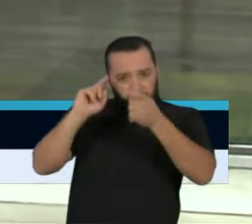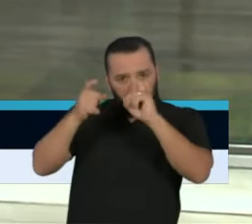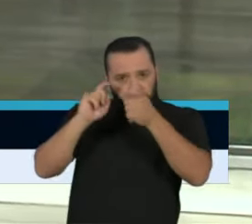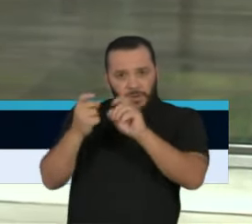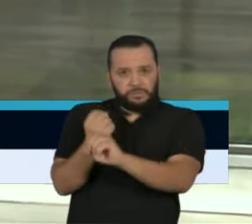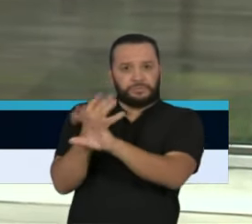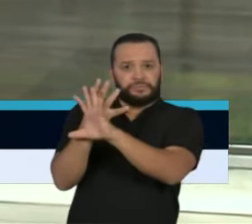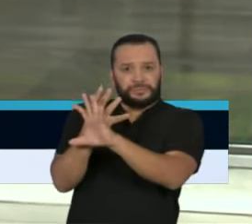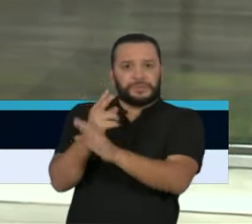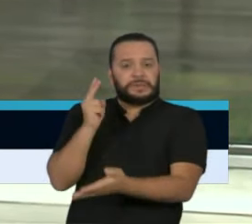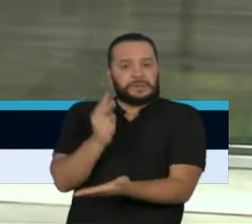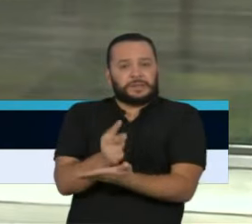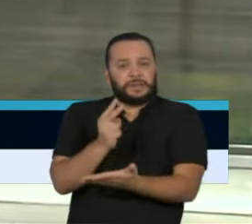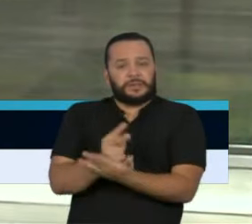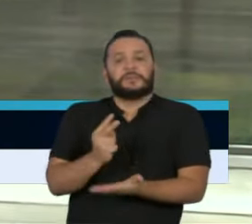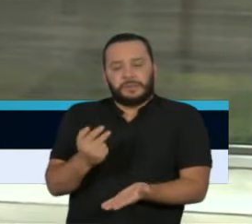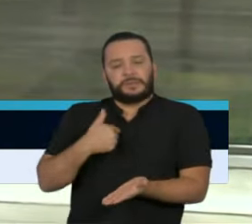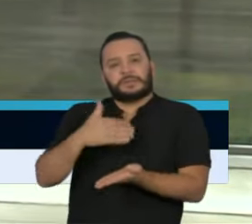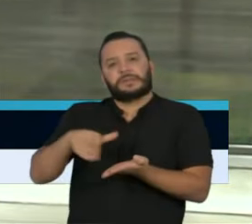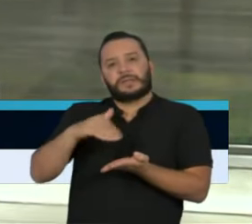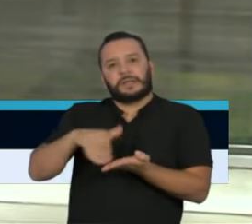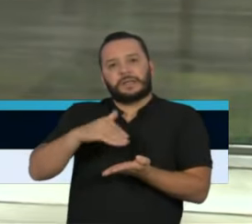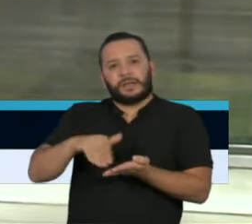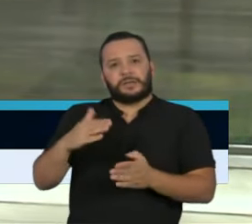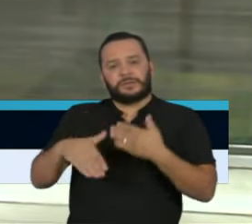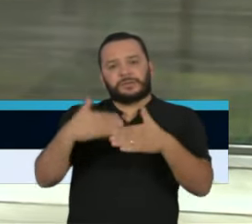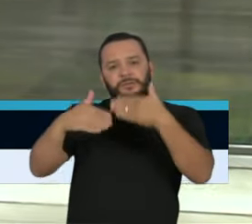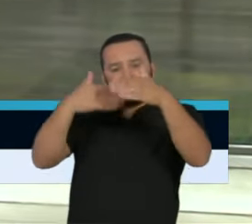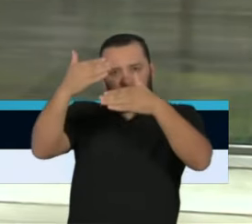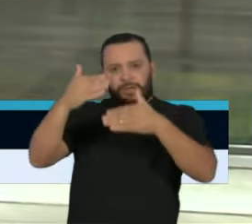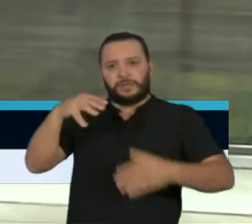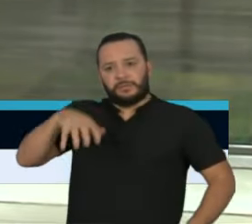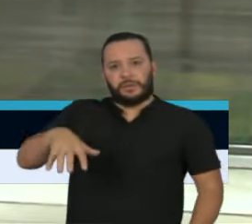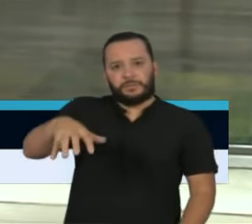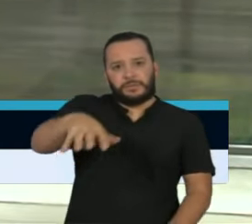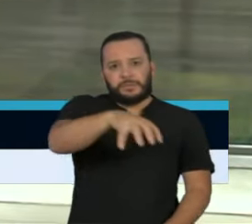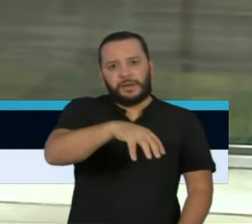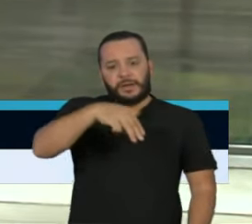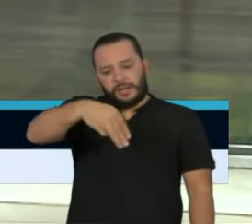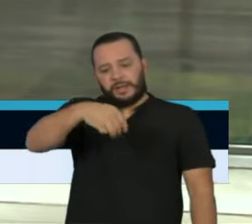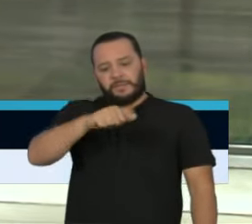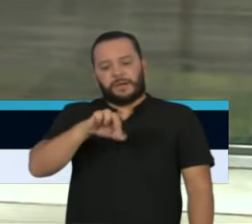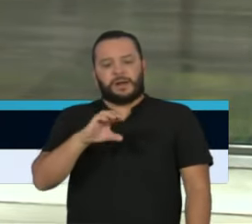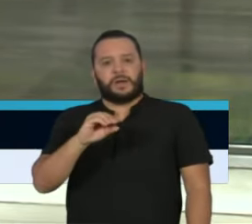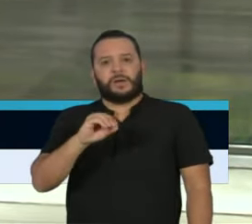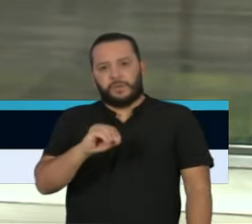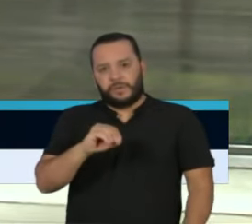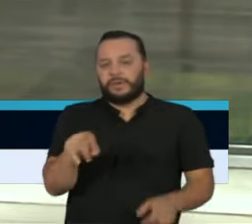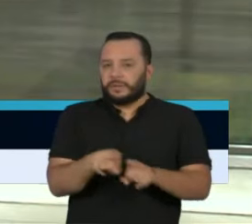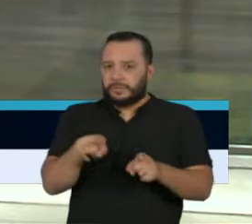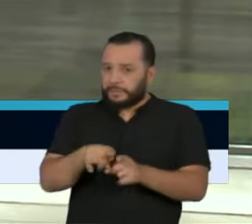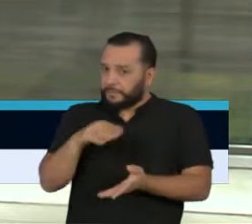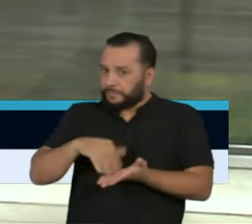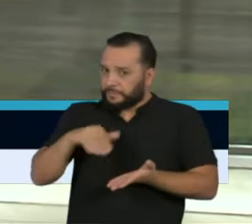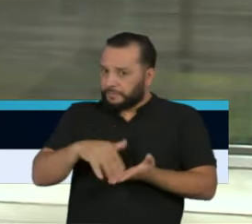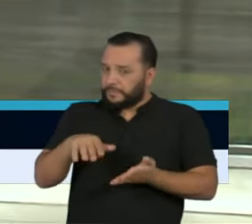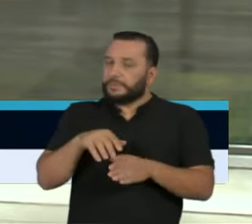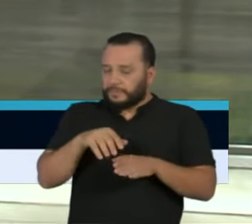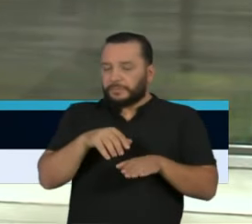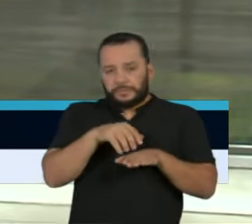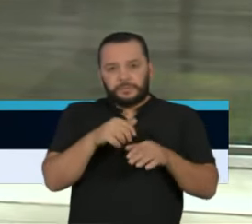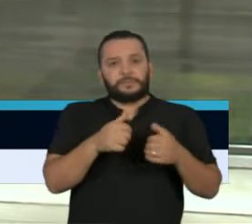online com o nosso secretário de Desenvolvimento Regional, Marco Vignoli, e também com o secretário de Transportes